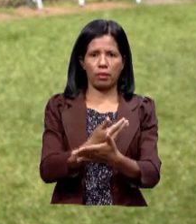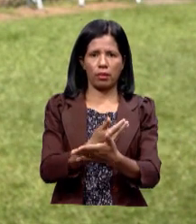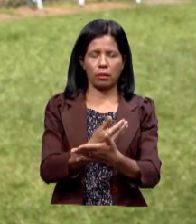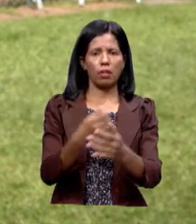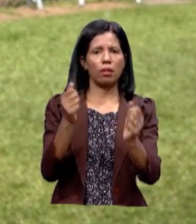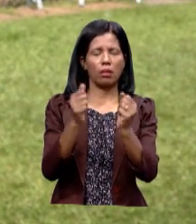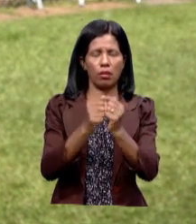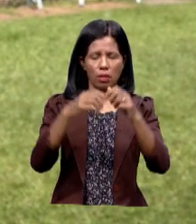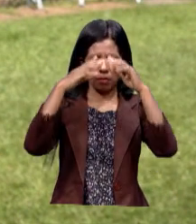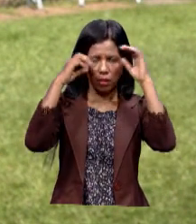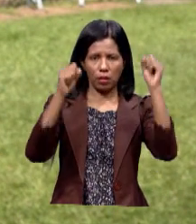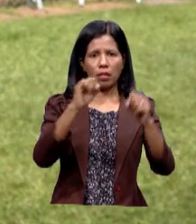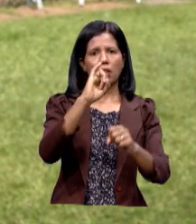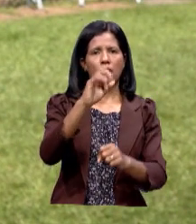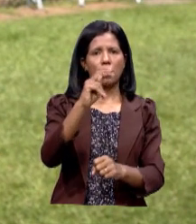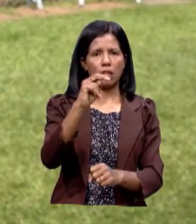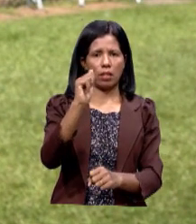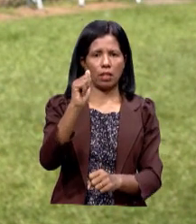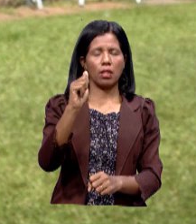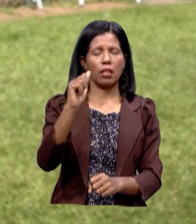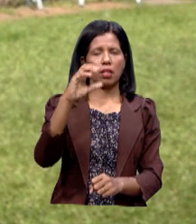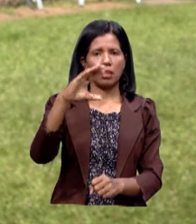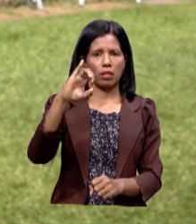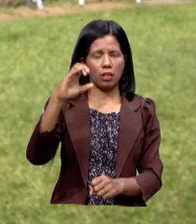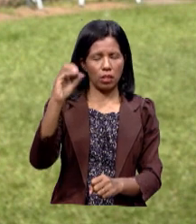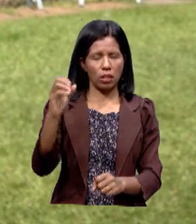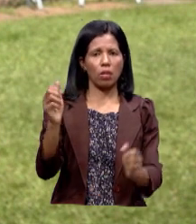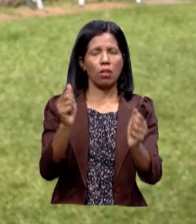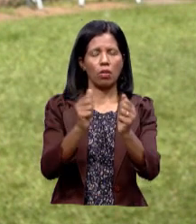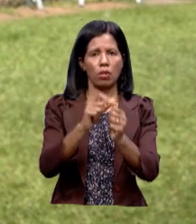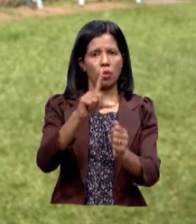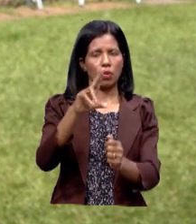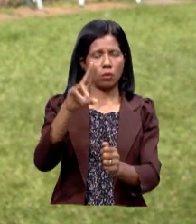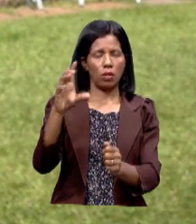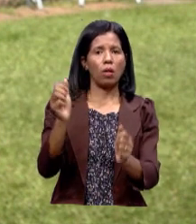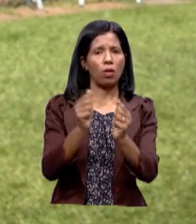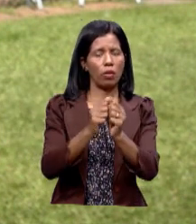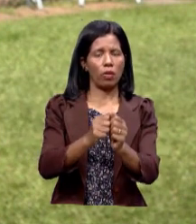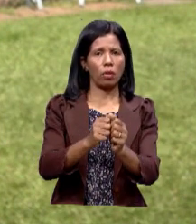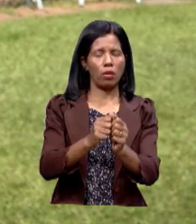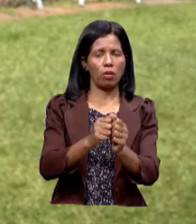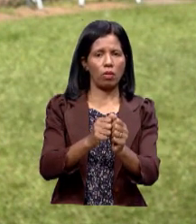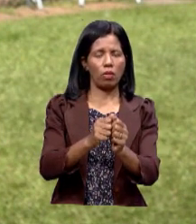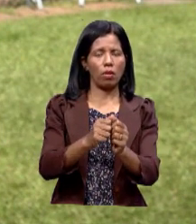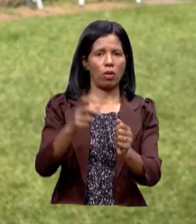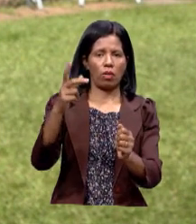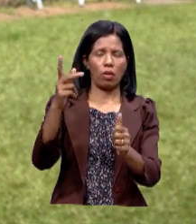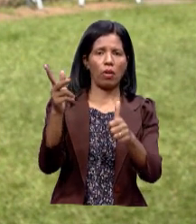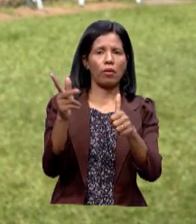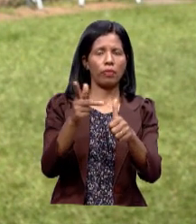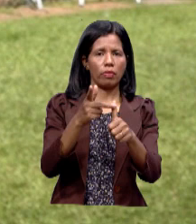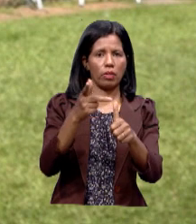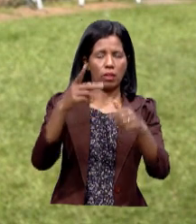Presidente Inácio Lula da Silva, o nia vice-presidente Geraldo Alckmin, se